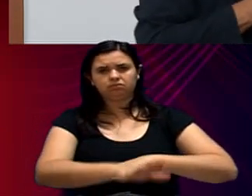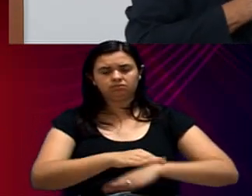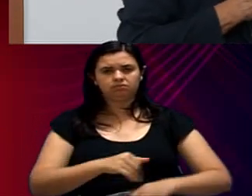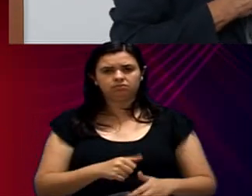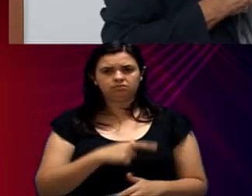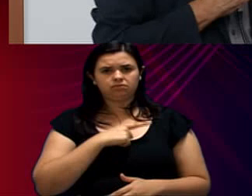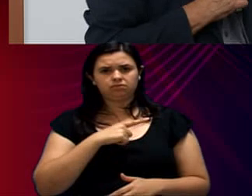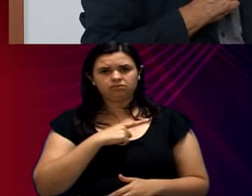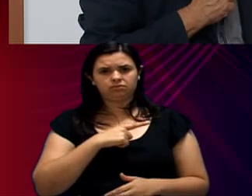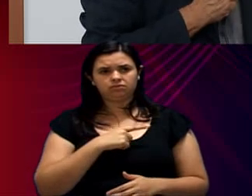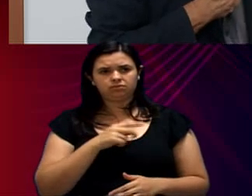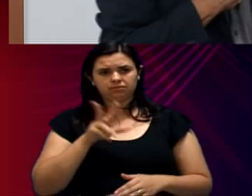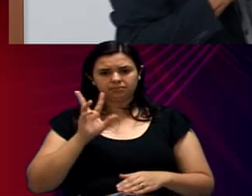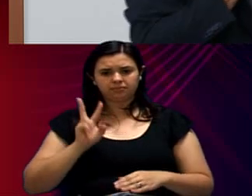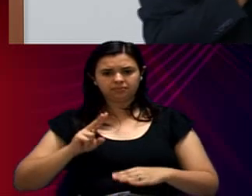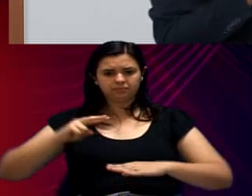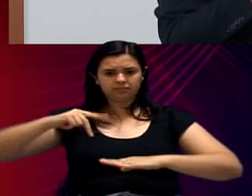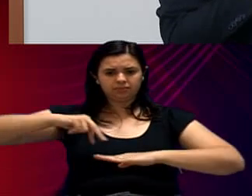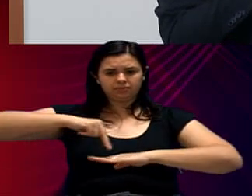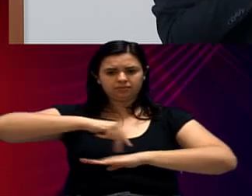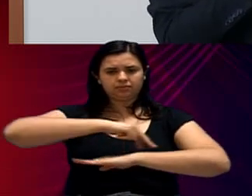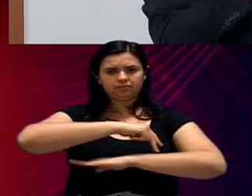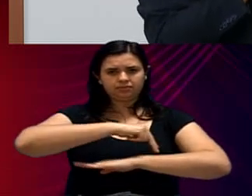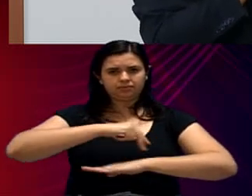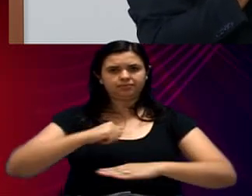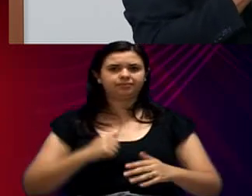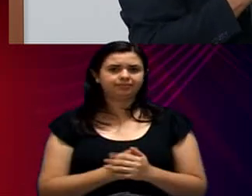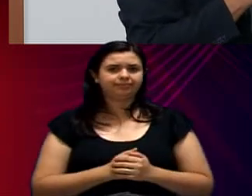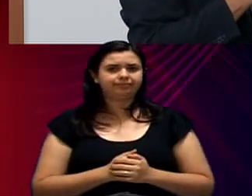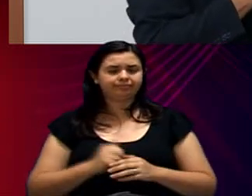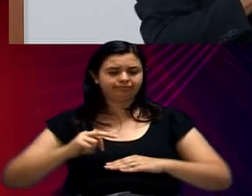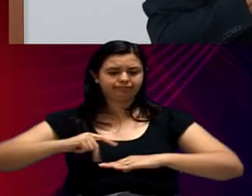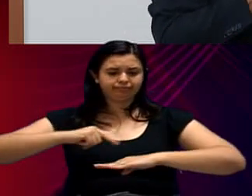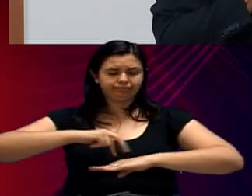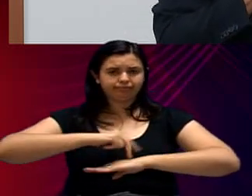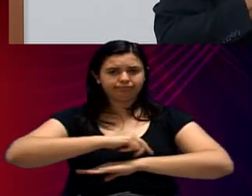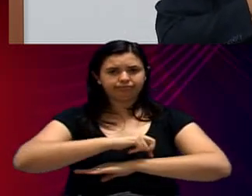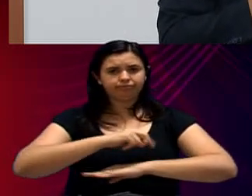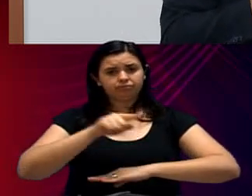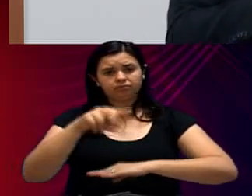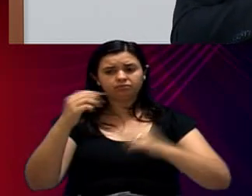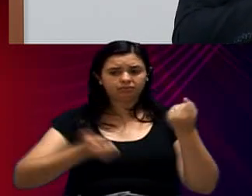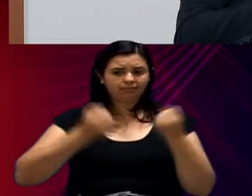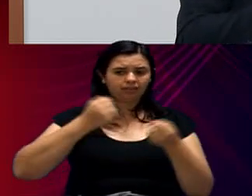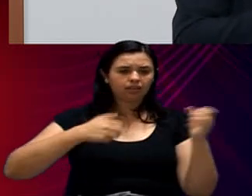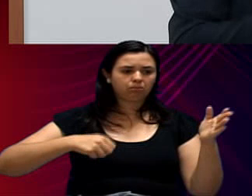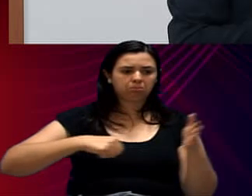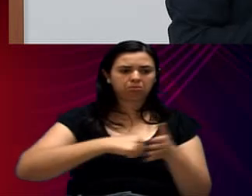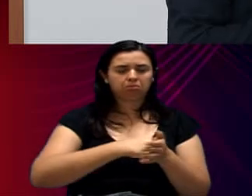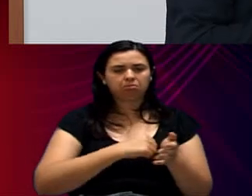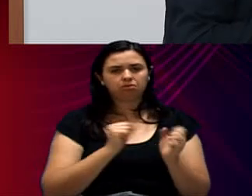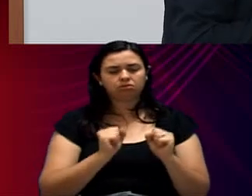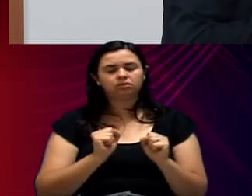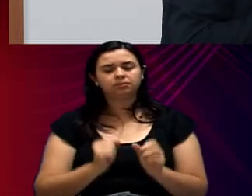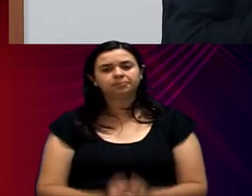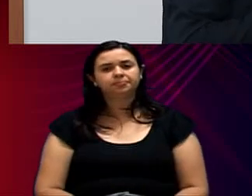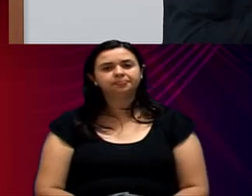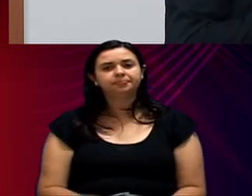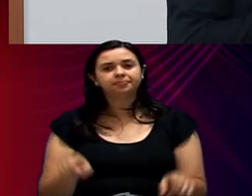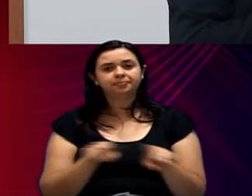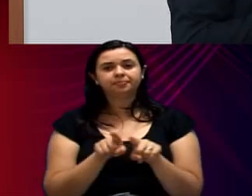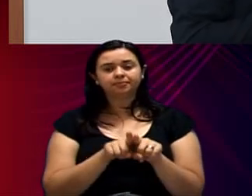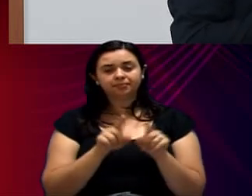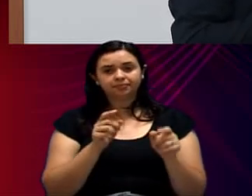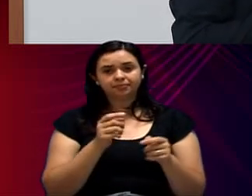tem um slogan, né? Pé na faixa, corpo na maca. Isso mesmo. Viu? Então é isso aí, vereador. Tem mais uma coisa, queria agradecer lá